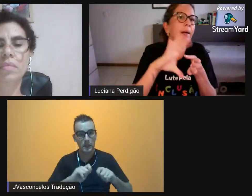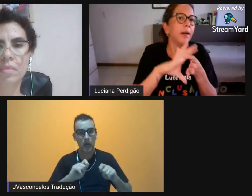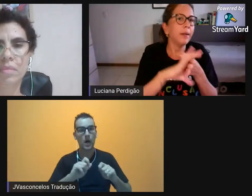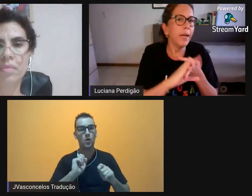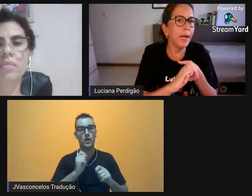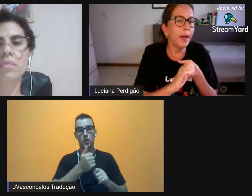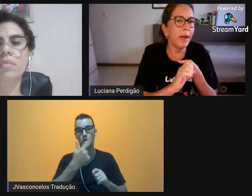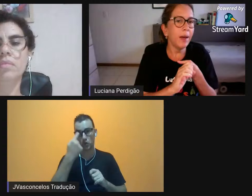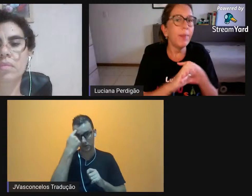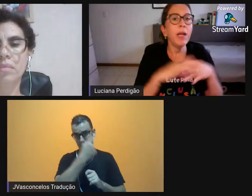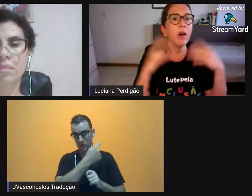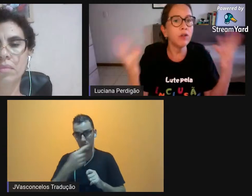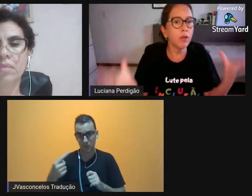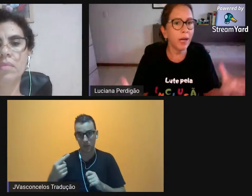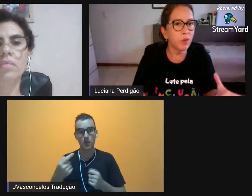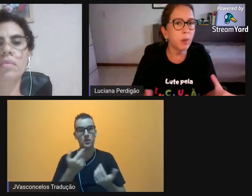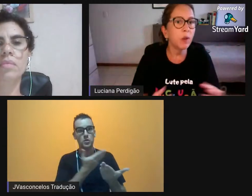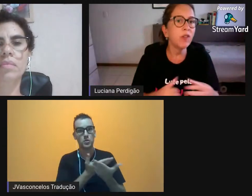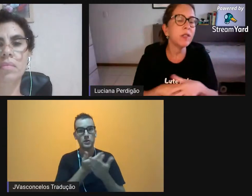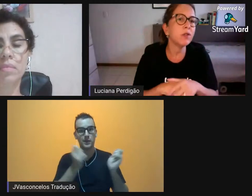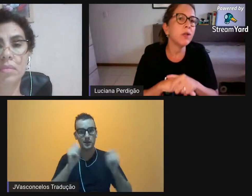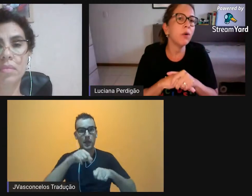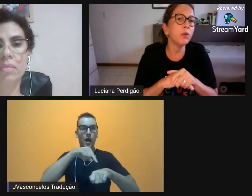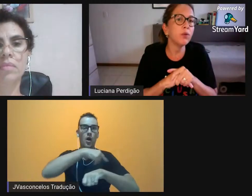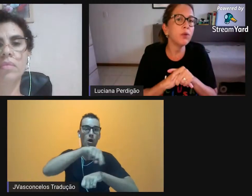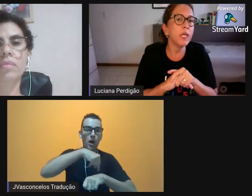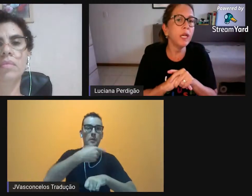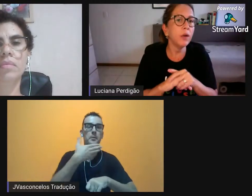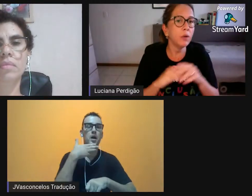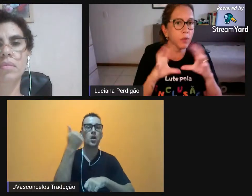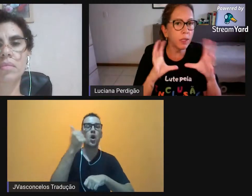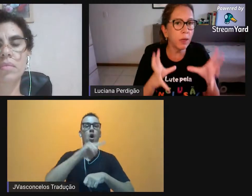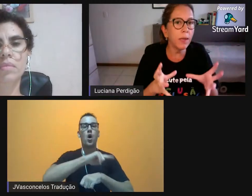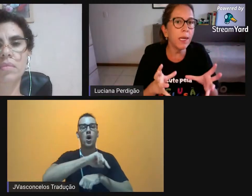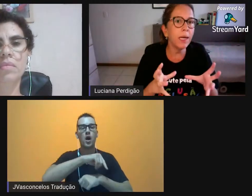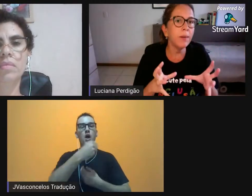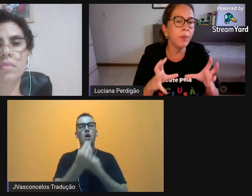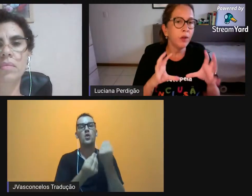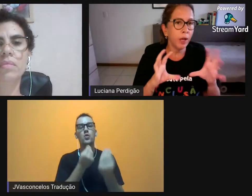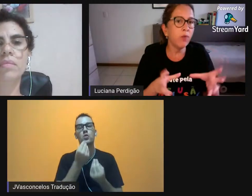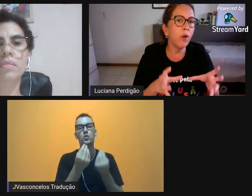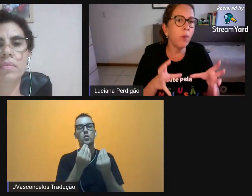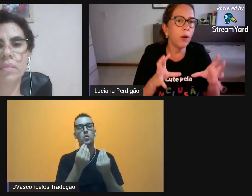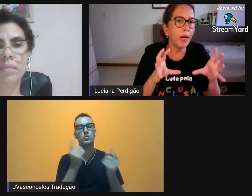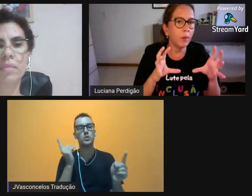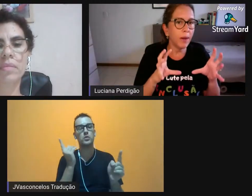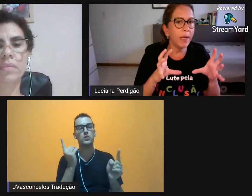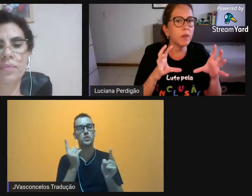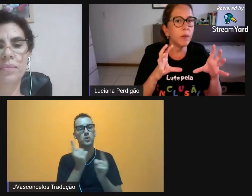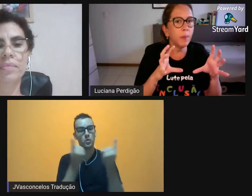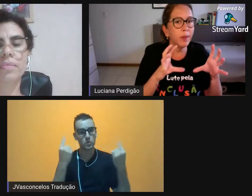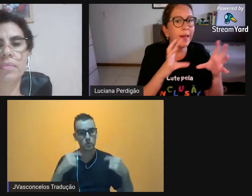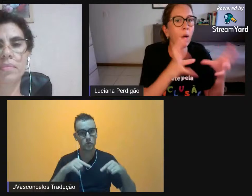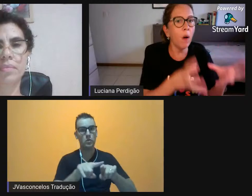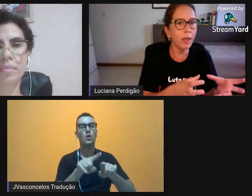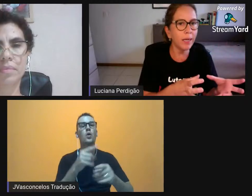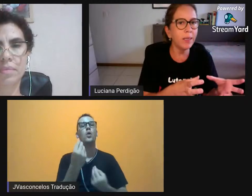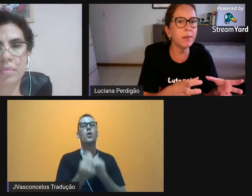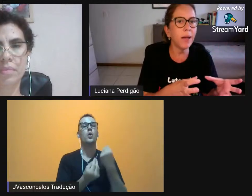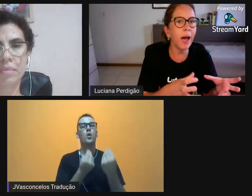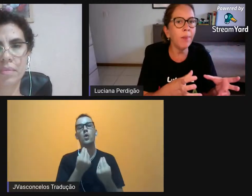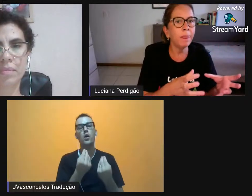carga horária, né, melhores horários para poder fazer os encontros síncronos. Então, ele era um formulário mais para